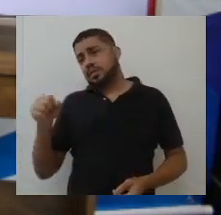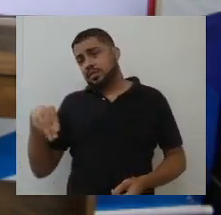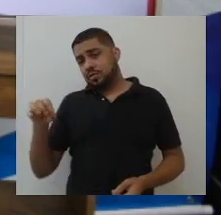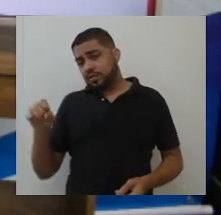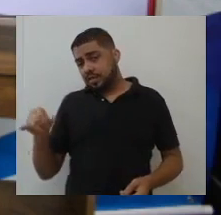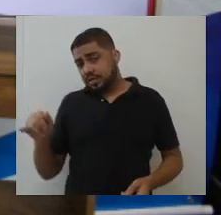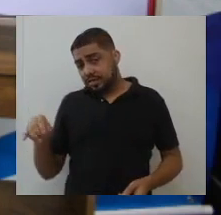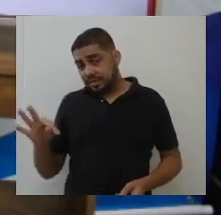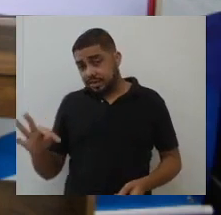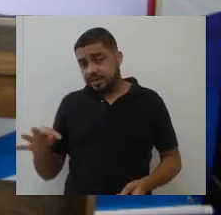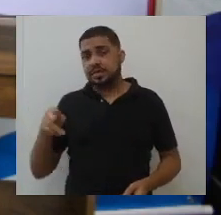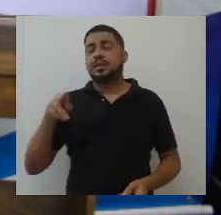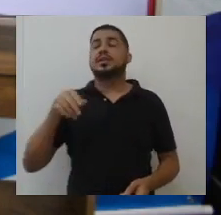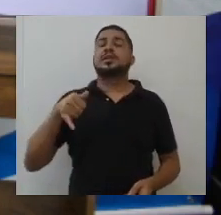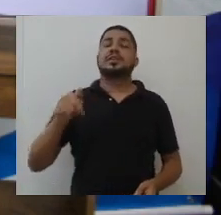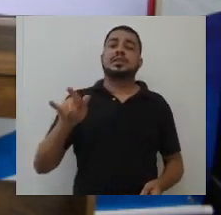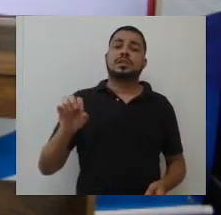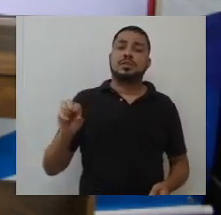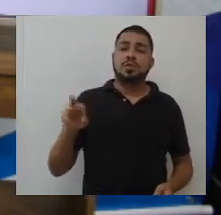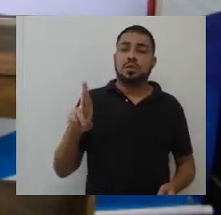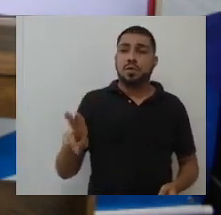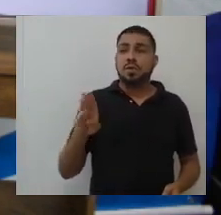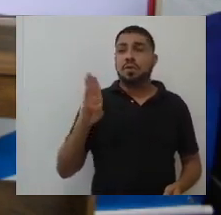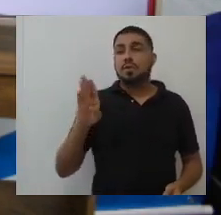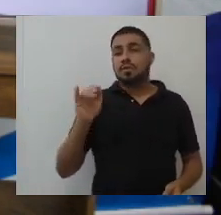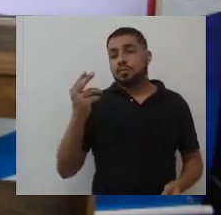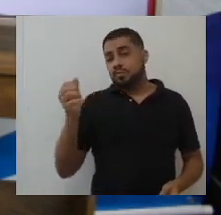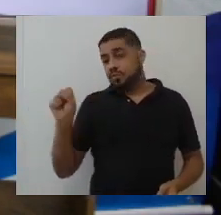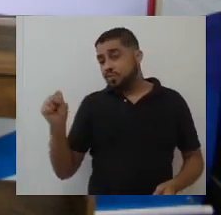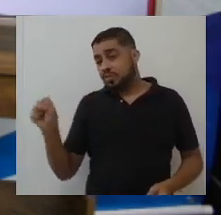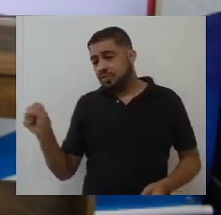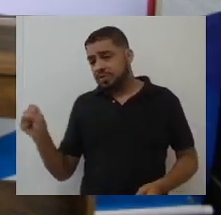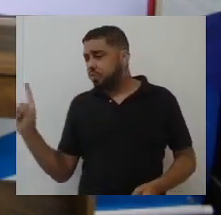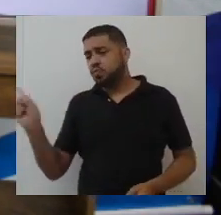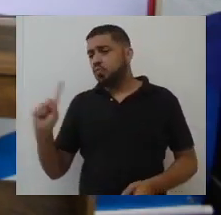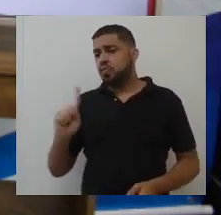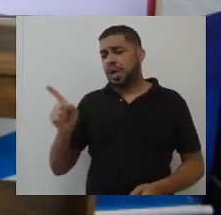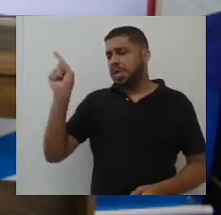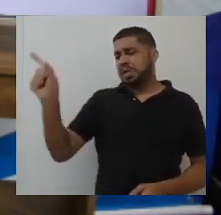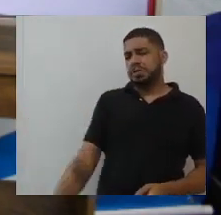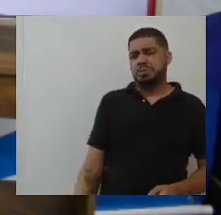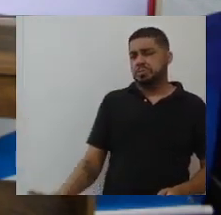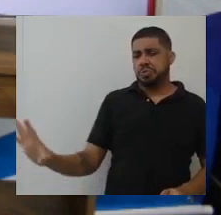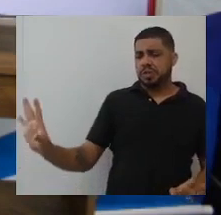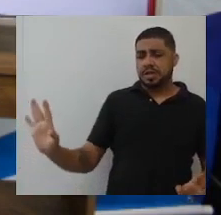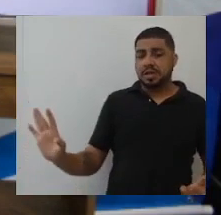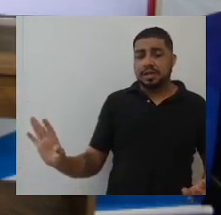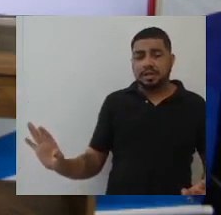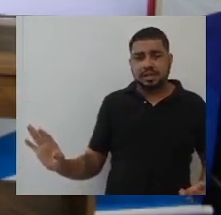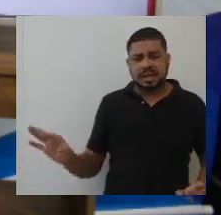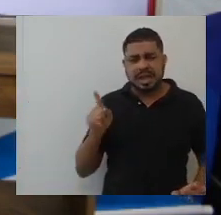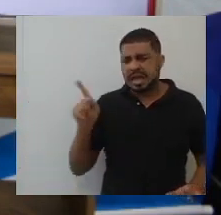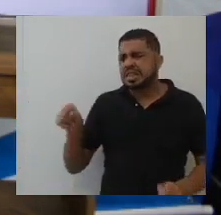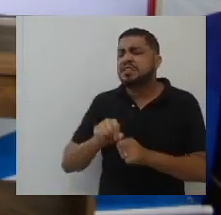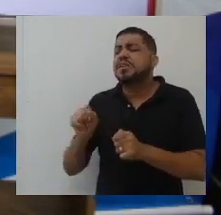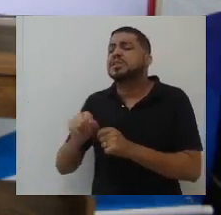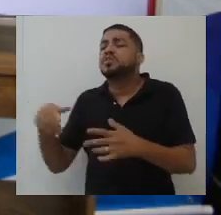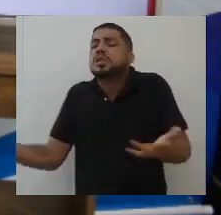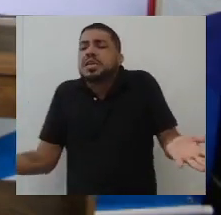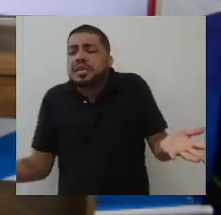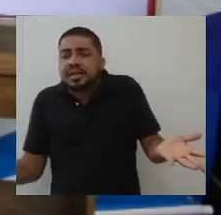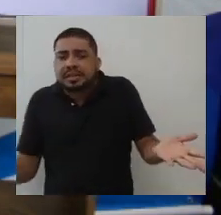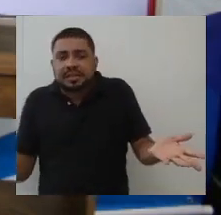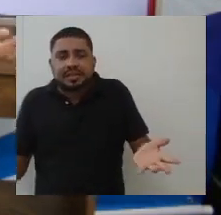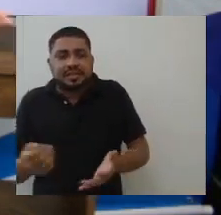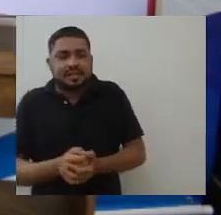your business, it's not your business, eu tô querendo dizer que não é da tua conta. Alguma coisa não é da tua conta. Ah, Rafael, tá fazendo o que aí? What are you